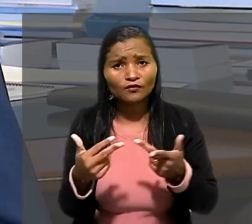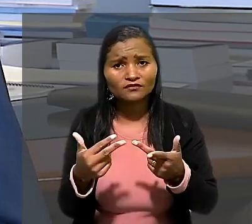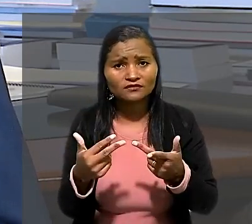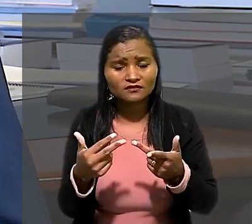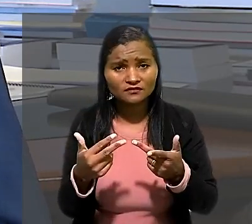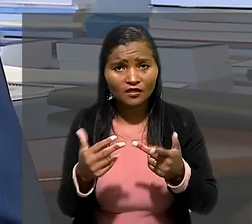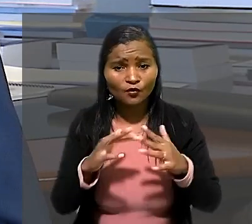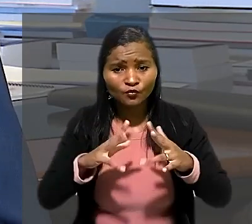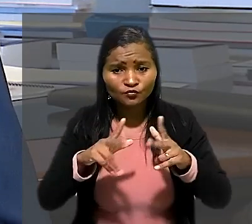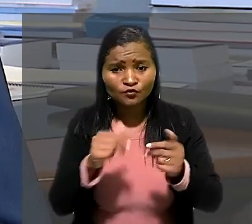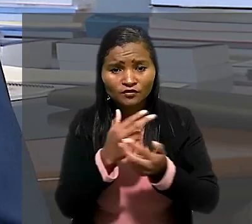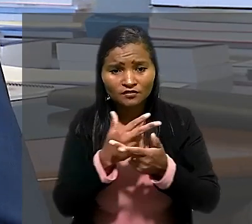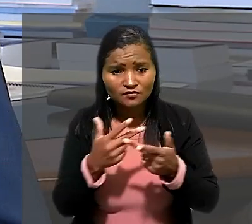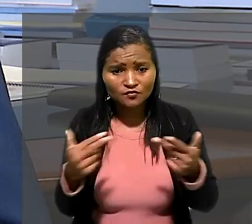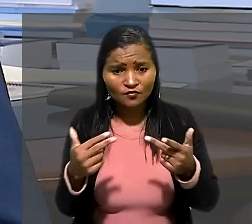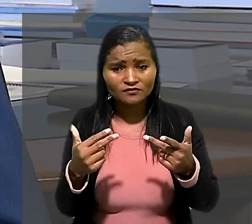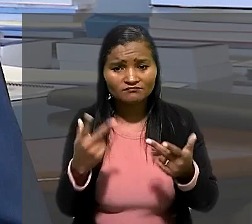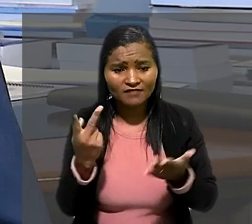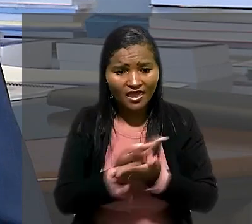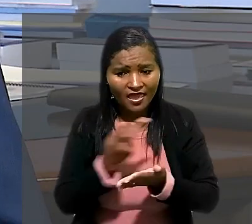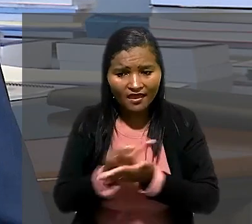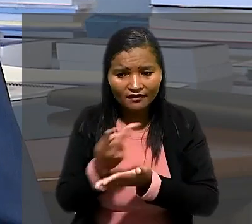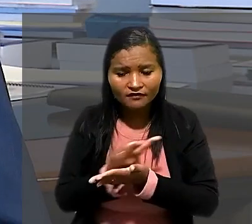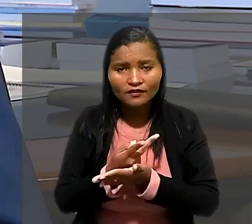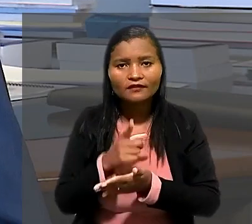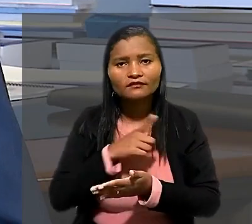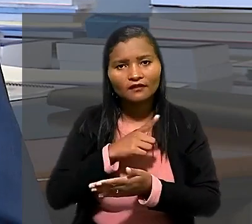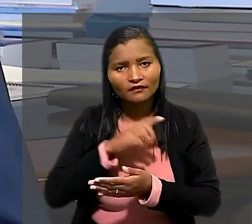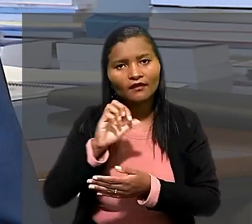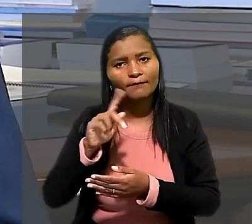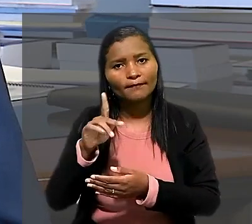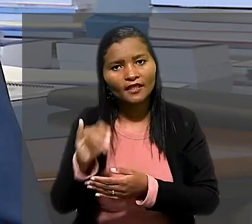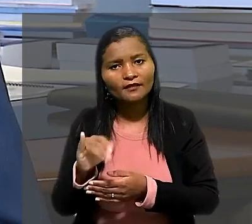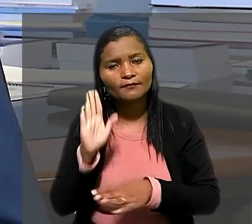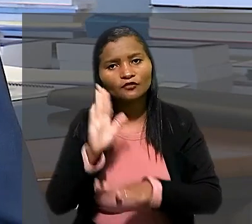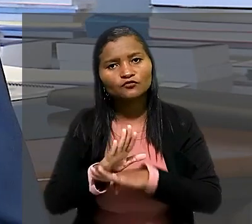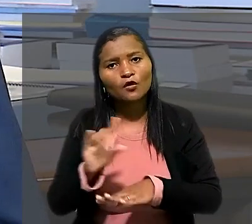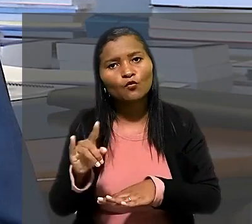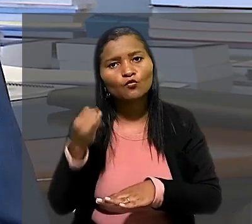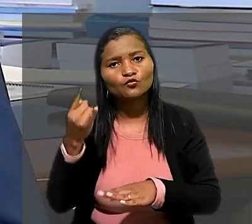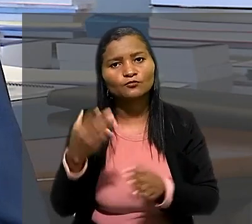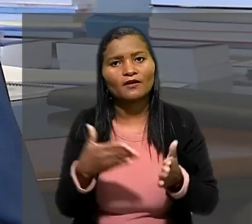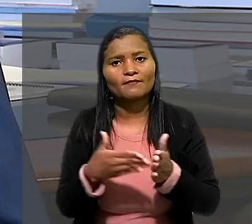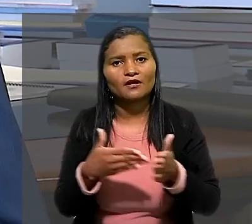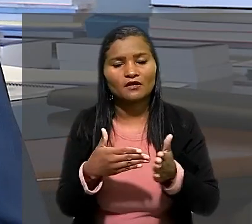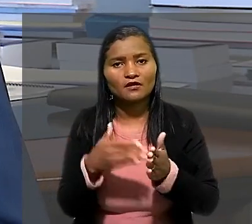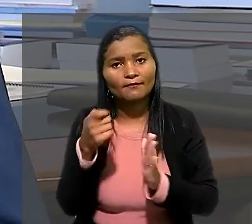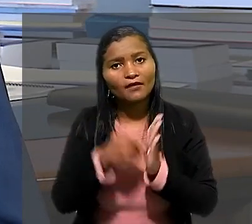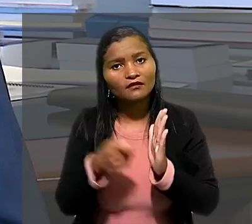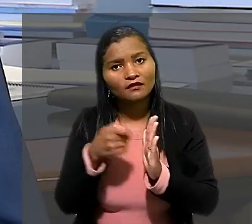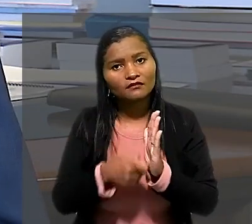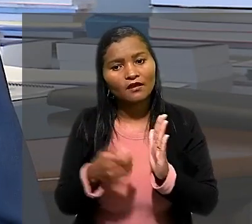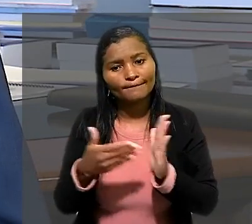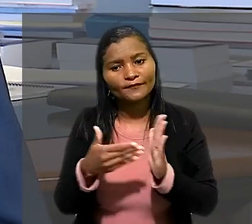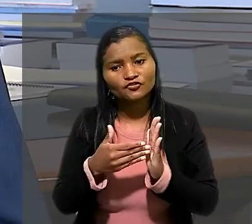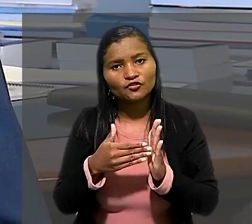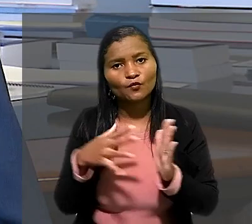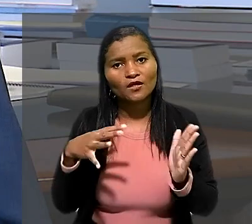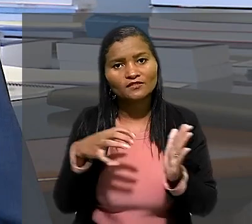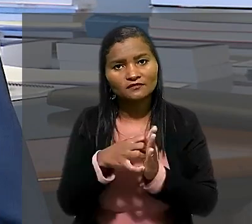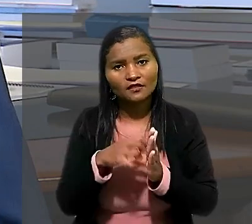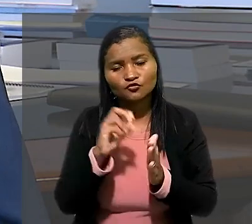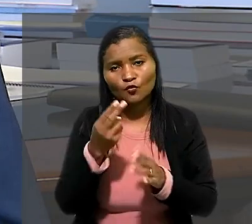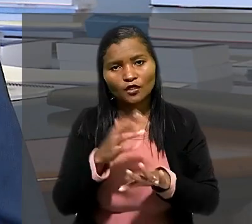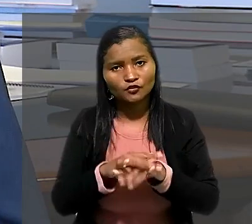Quando todas as medidas de proteção coletiva falham, existe lá o EPI para ser uma última barreira para